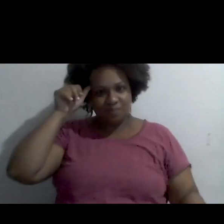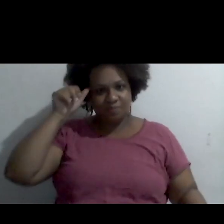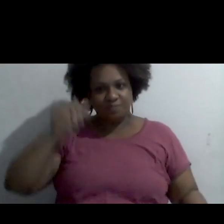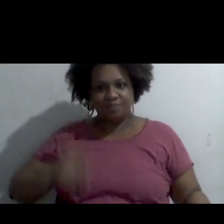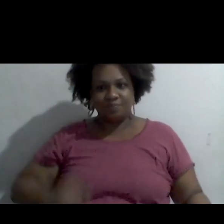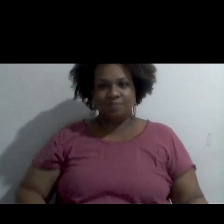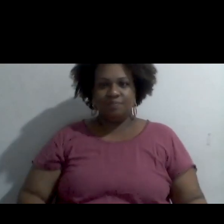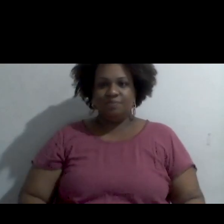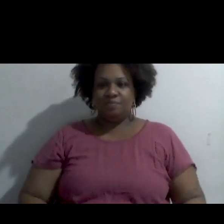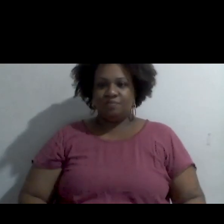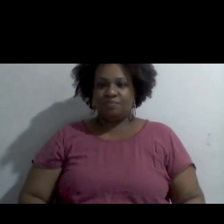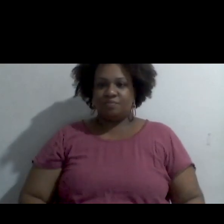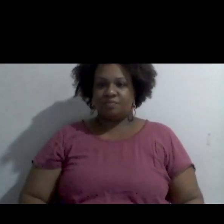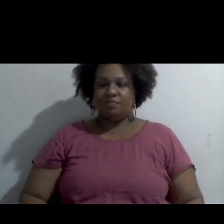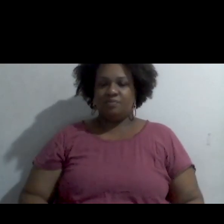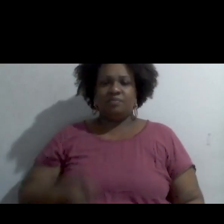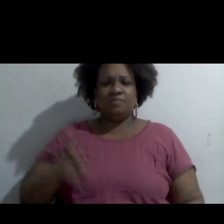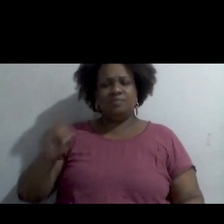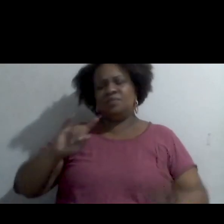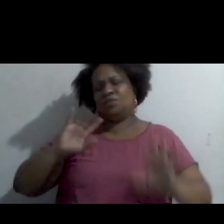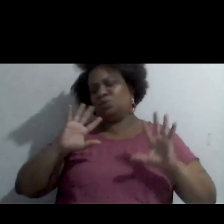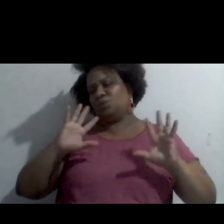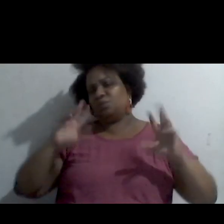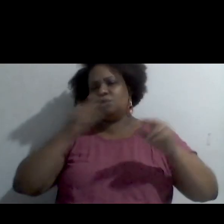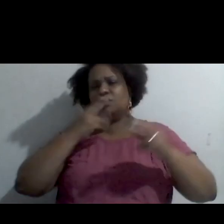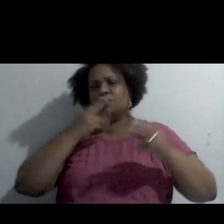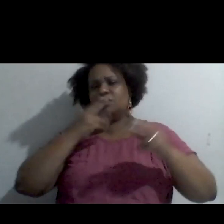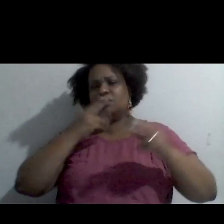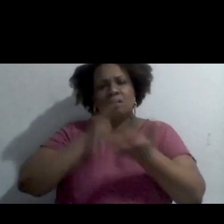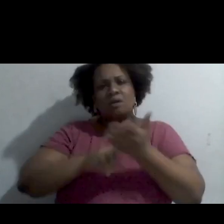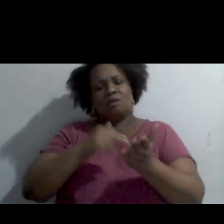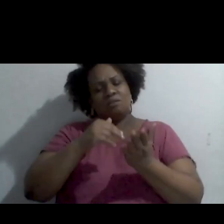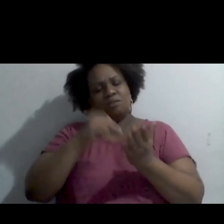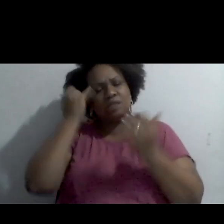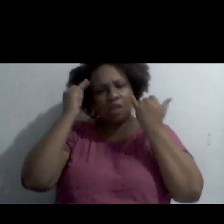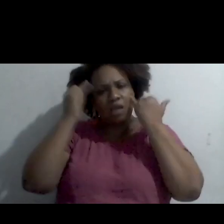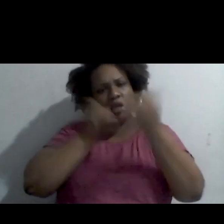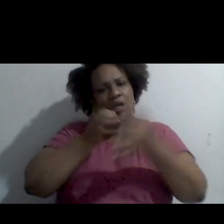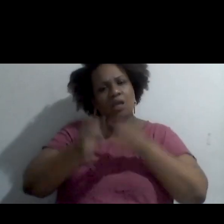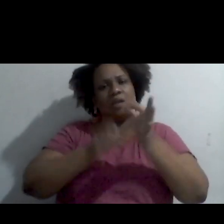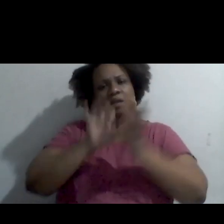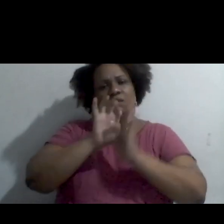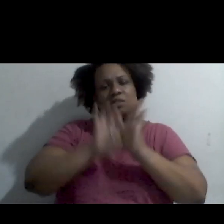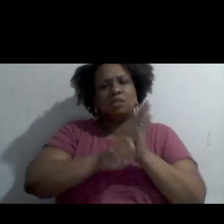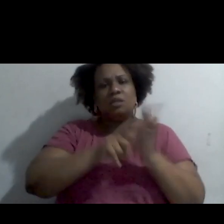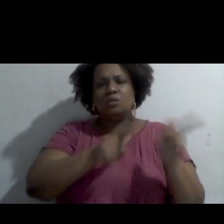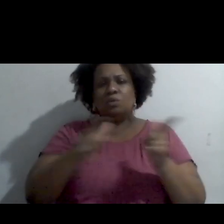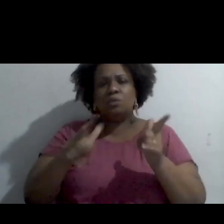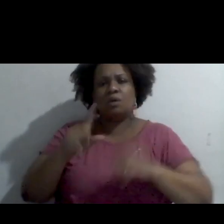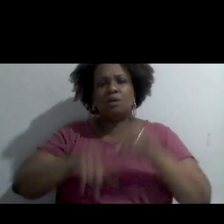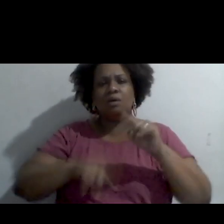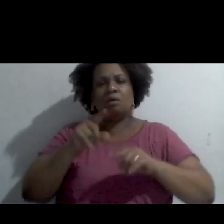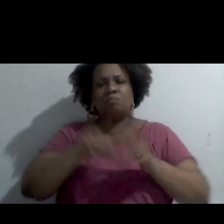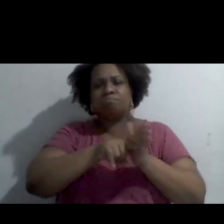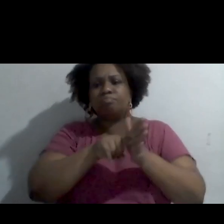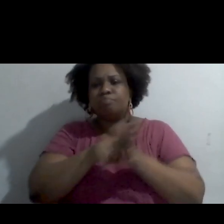Então aqui tem todas as sugestões de edital, de subvenção, de espaços, de mapeamento, porque a gente